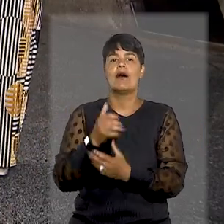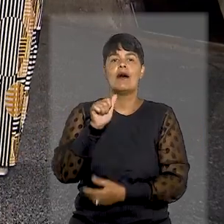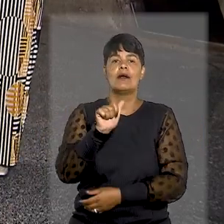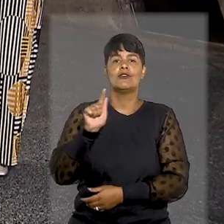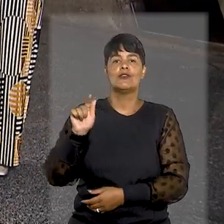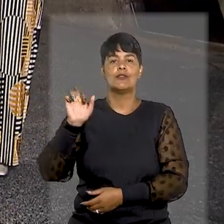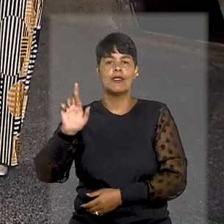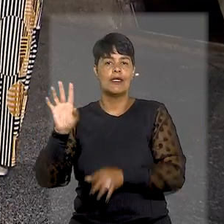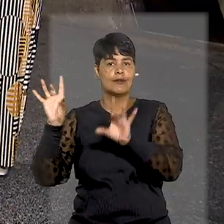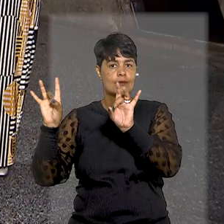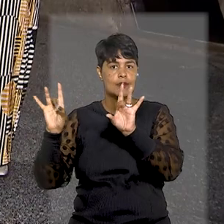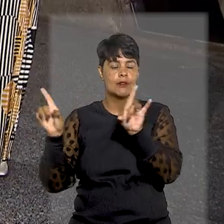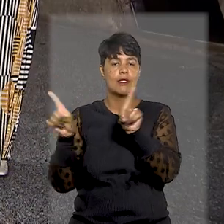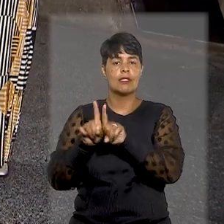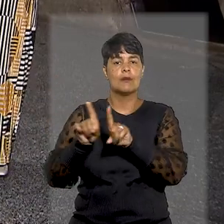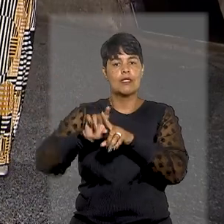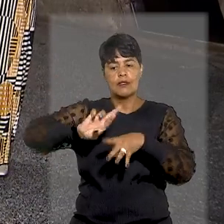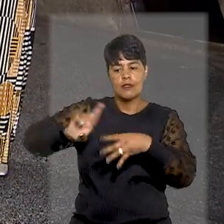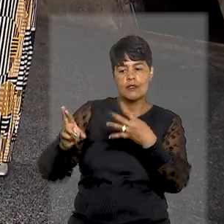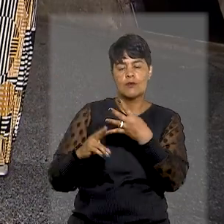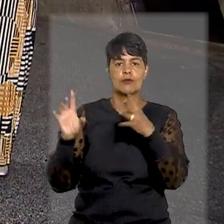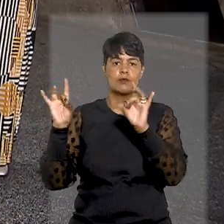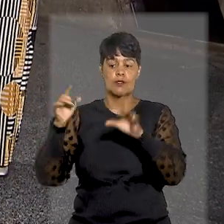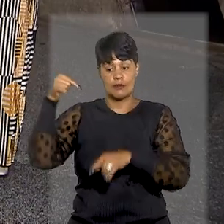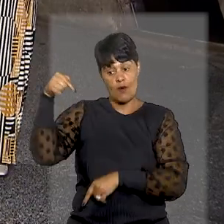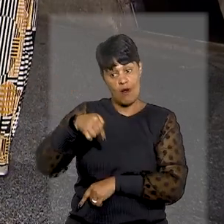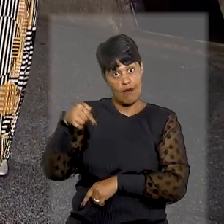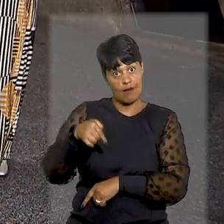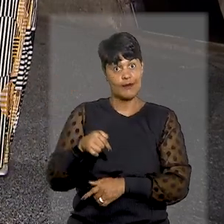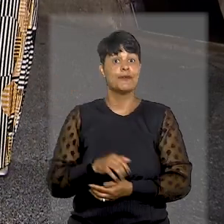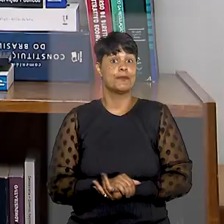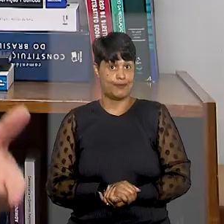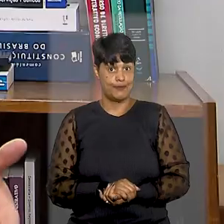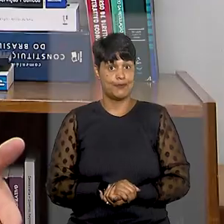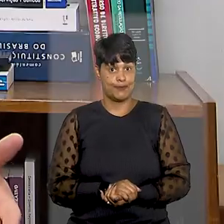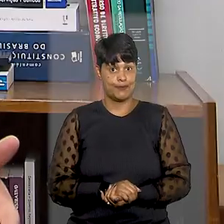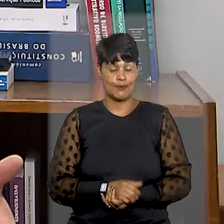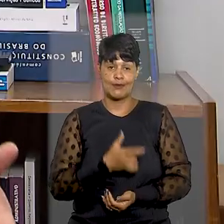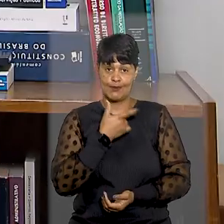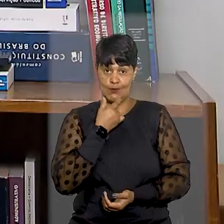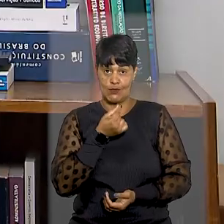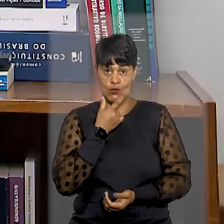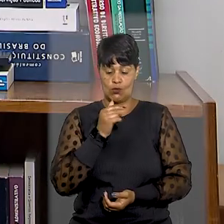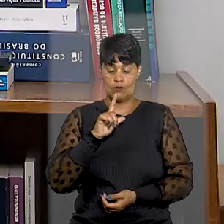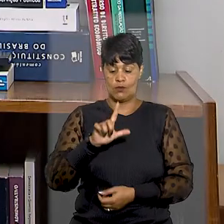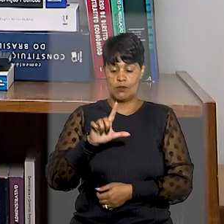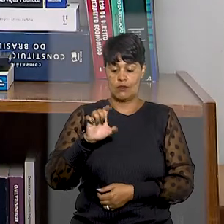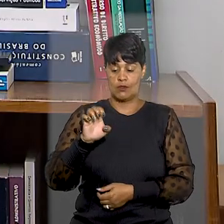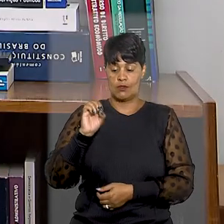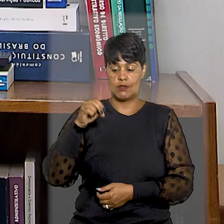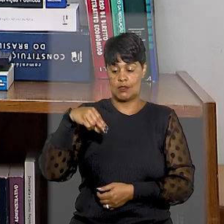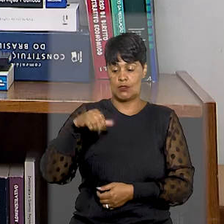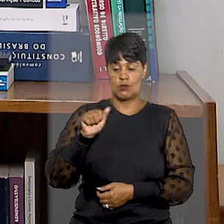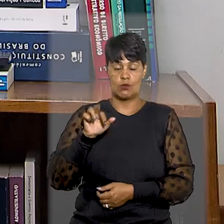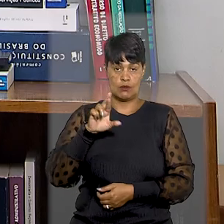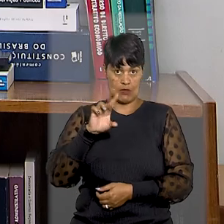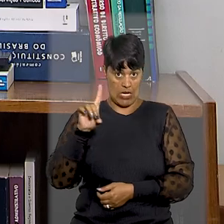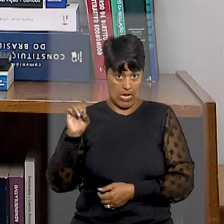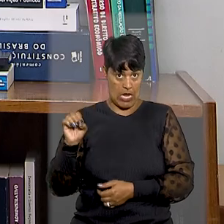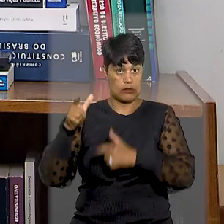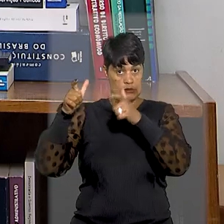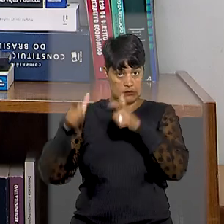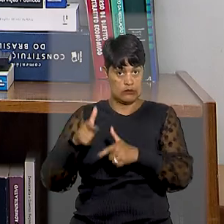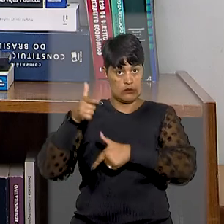curso especial e recursos especiais interpostos aqui no tribunal Leonardo Leite Chaves procurador chefe da